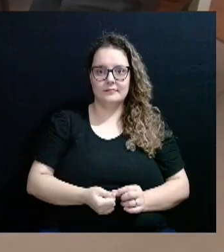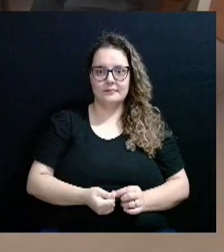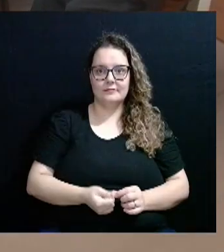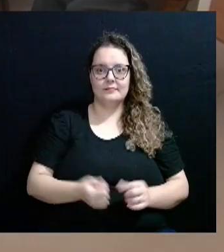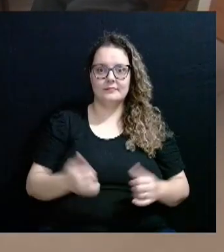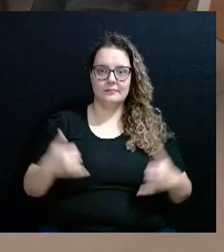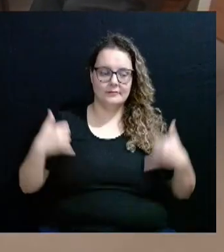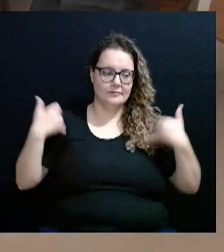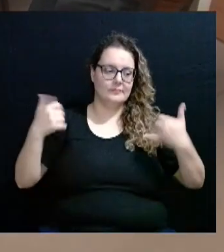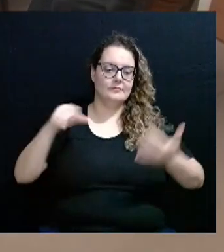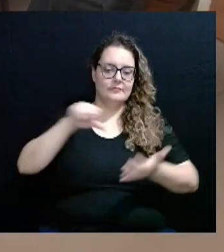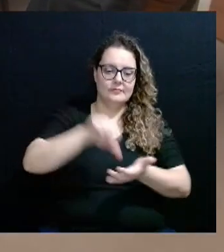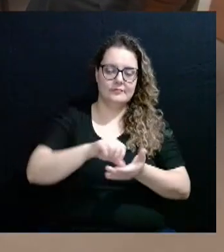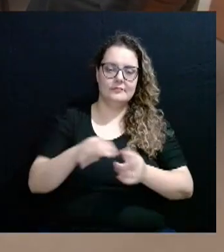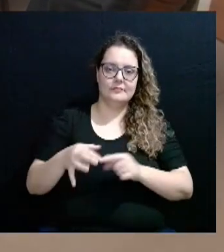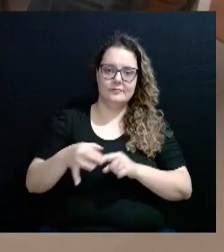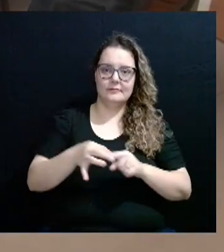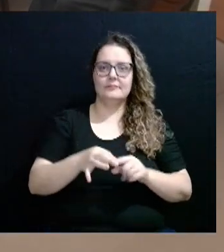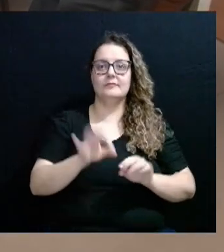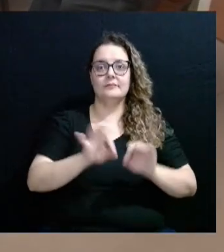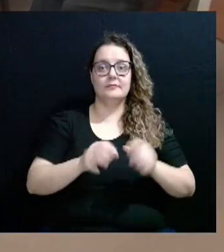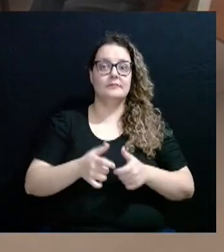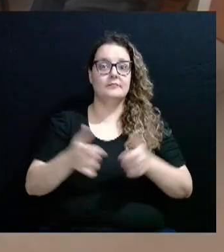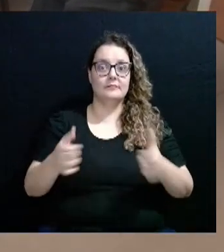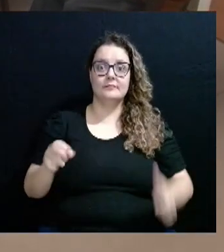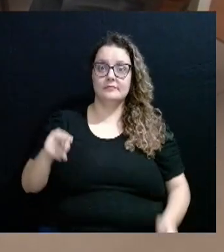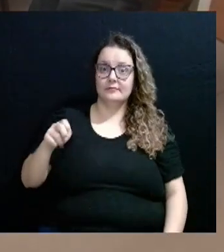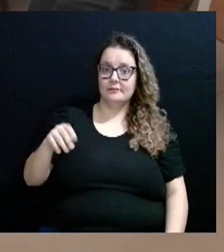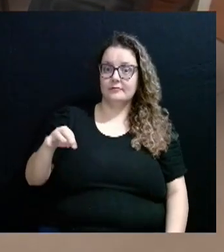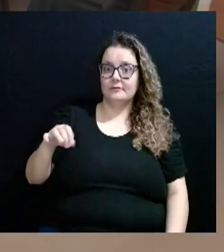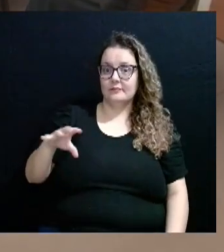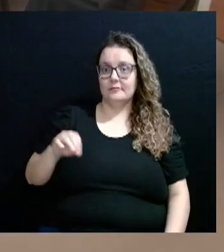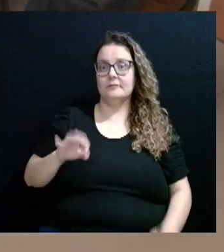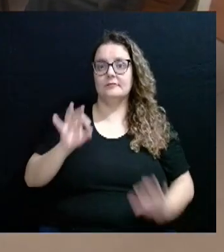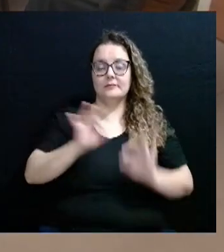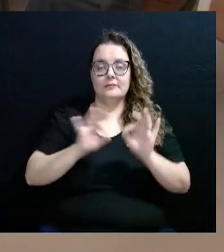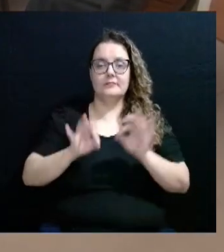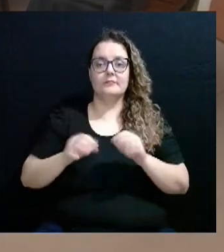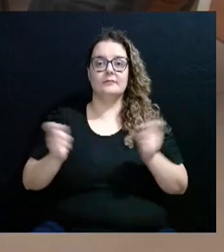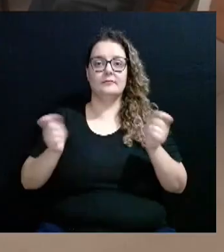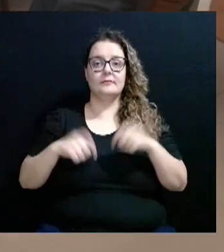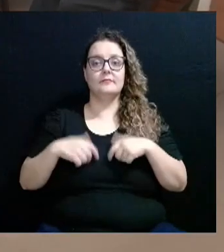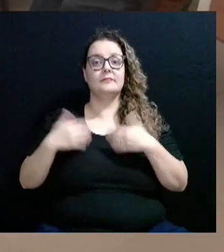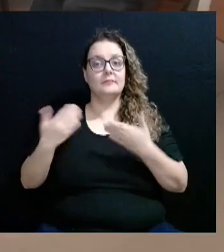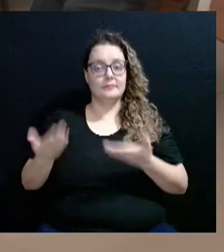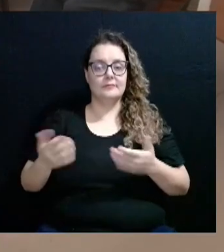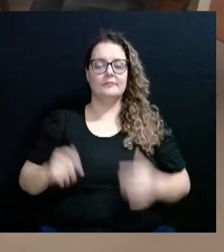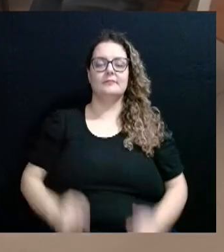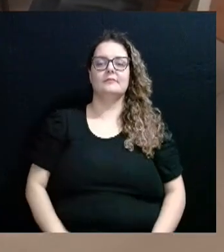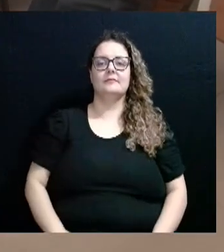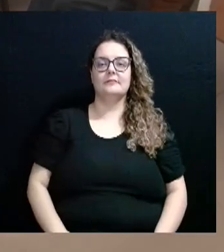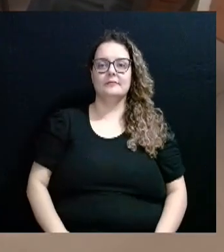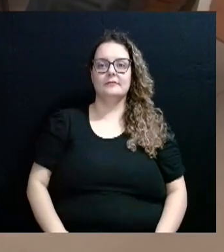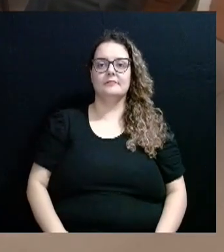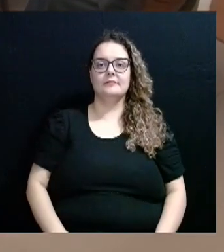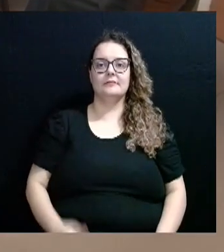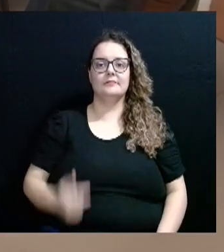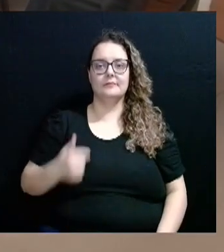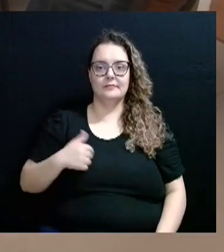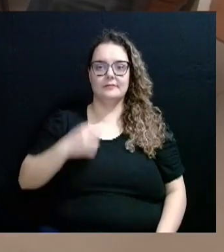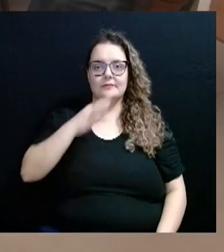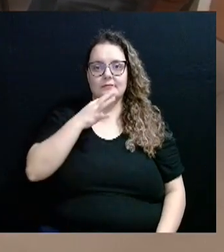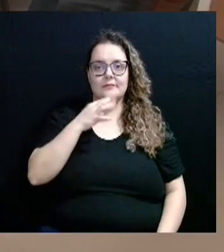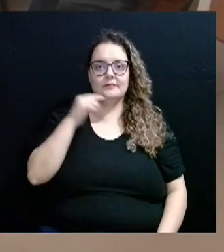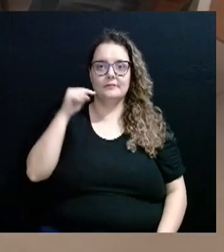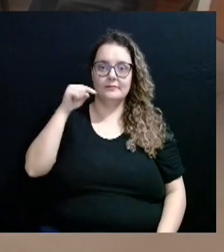projeto também gigantesco que o Renato organiza, enfim, potencializa lá. E eu fui conhecer Renan lá. O